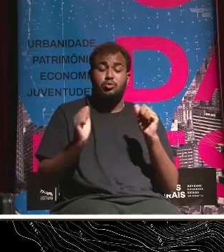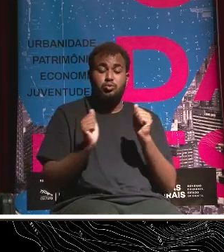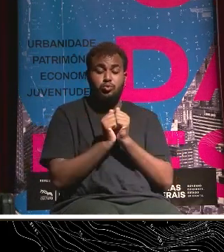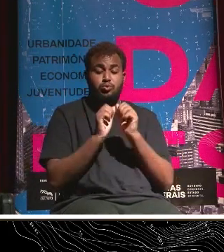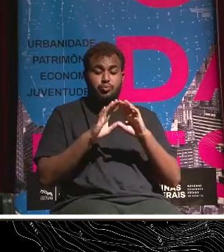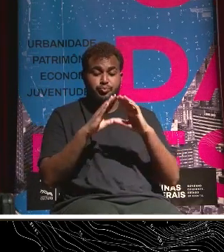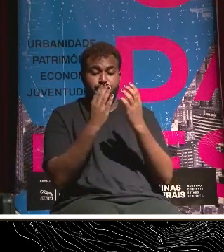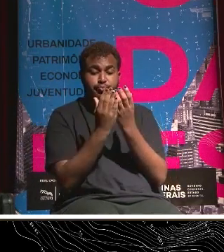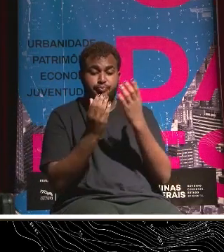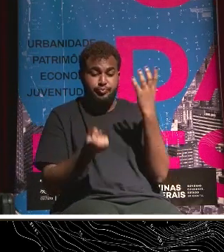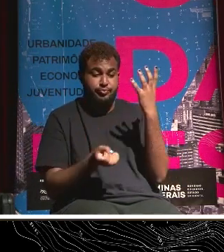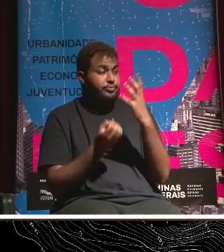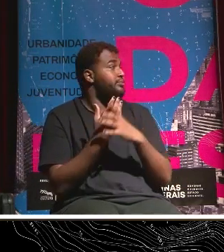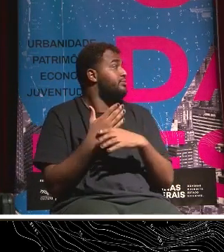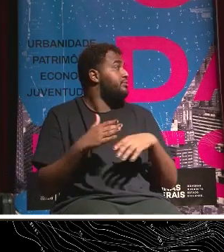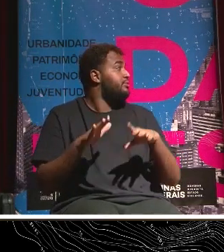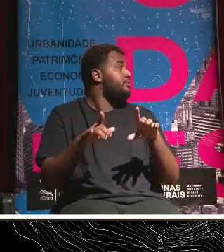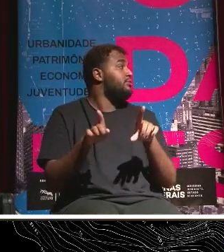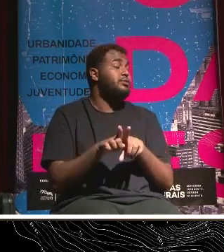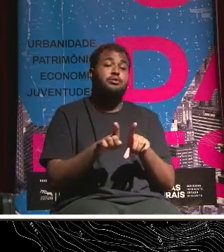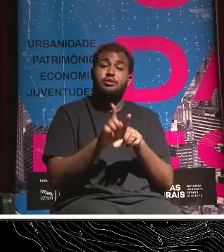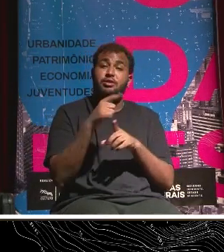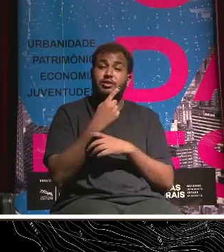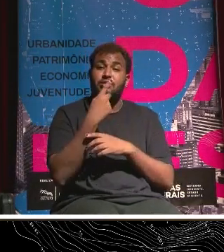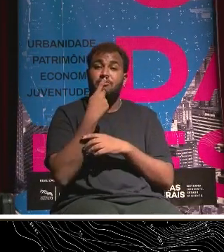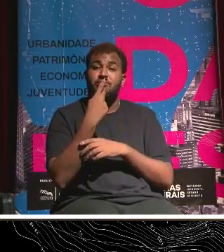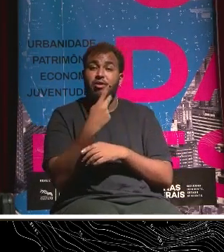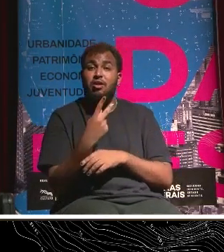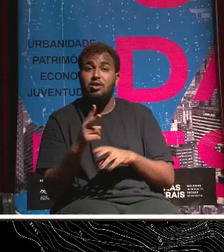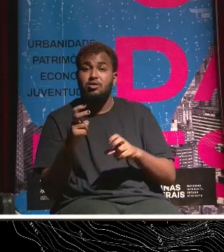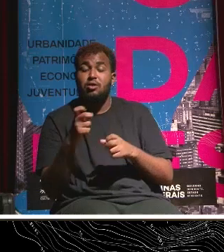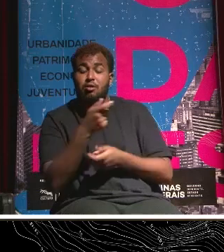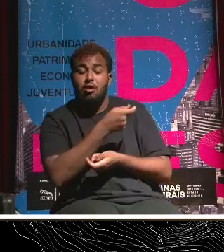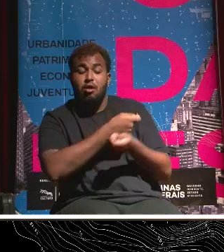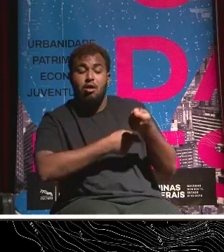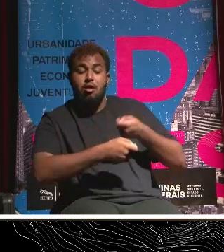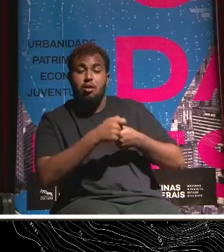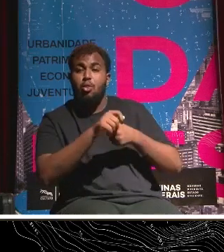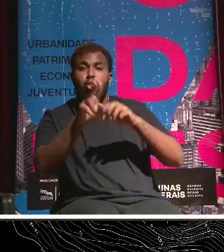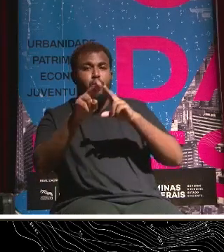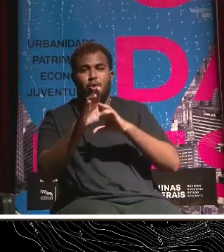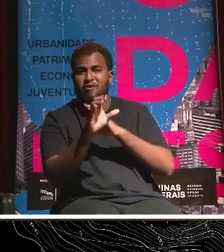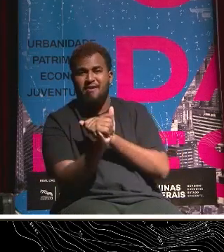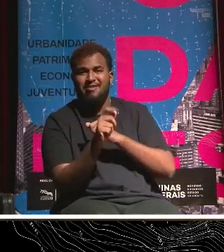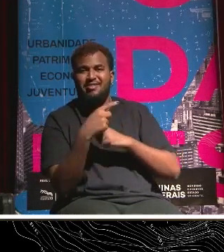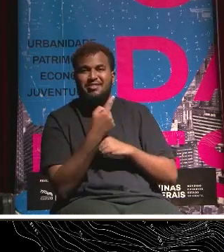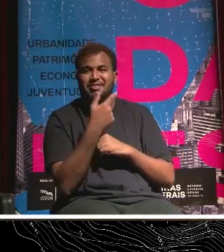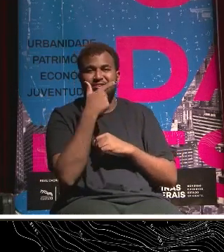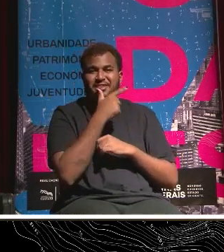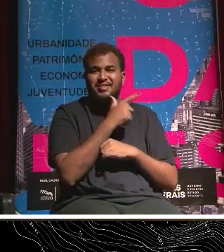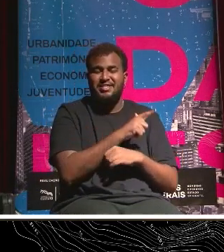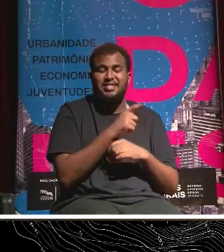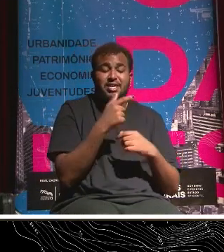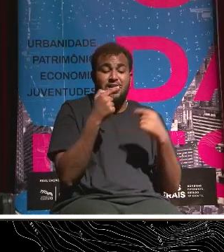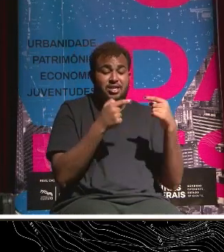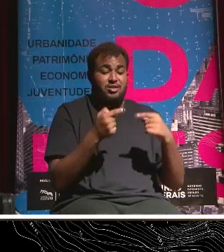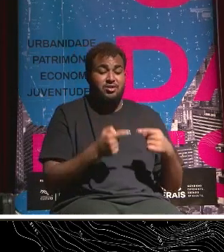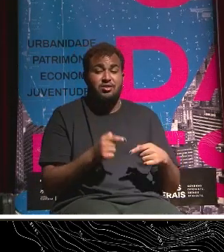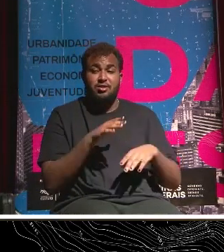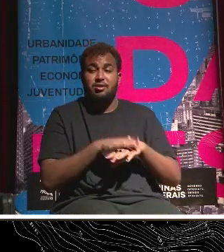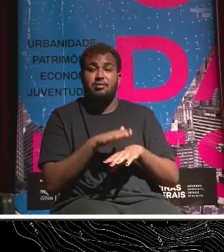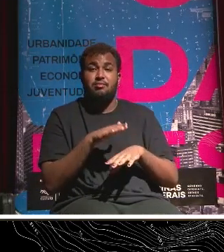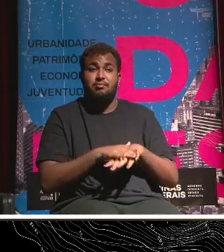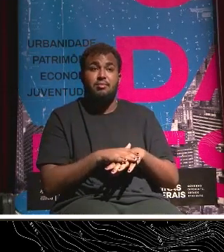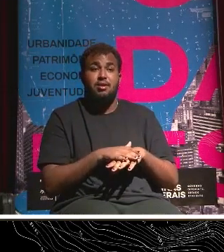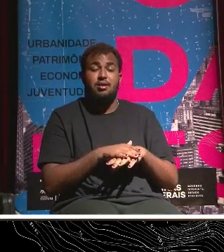comunidades na criação, e quando a gente fala da questão da economia, nunca podemos deixar de discutir cultura, cidade e